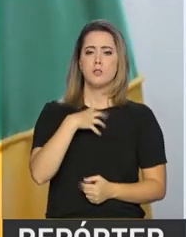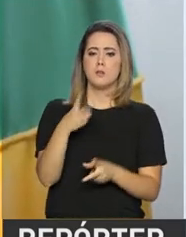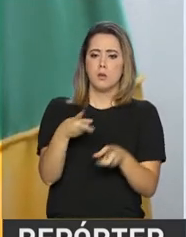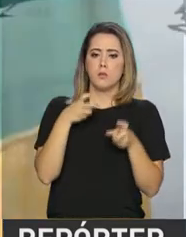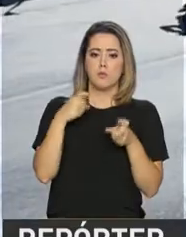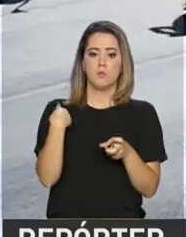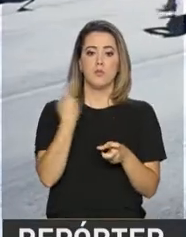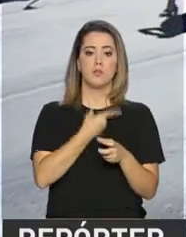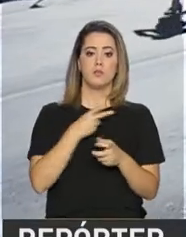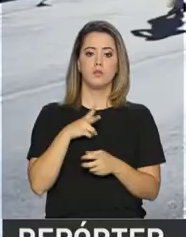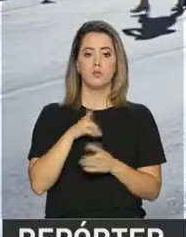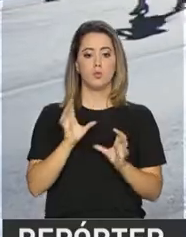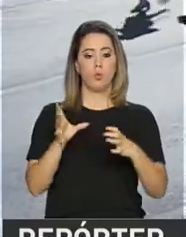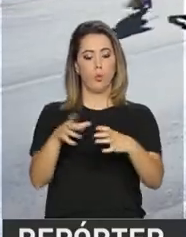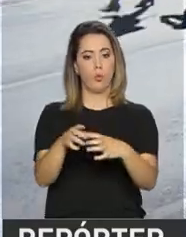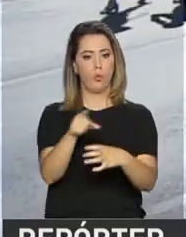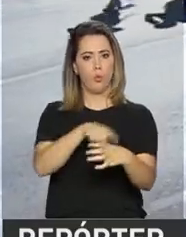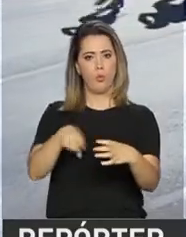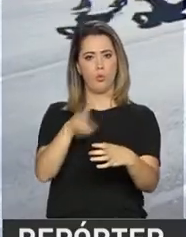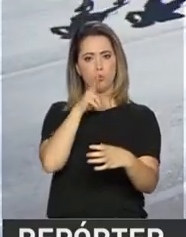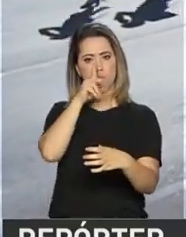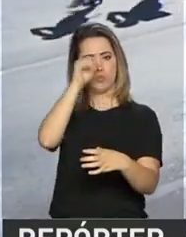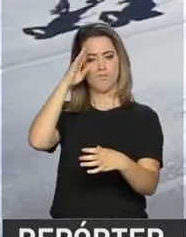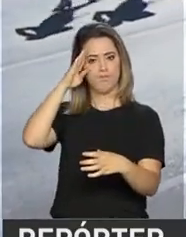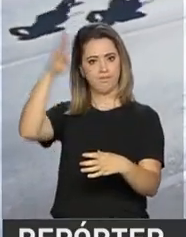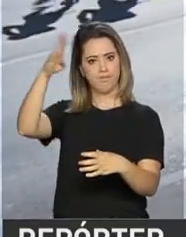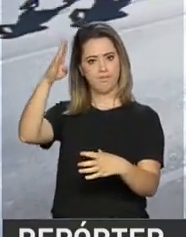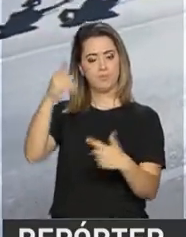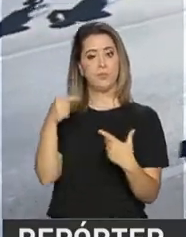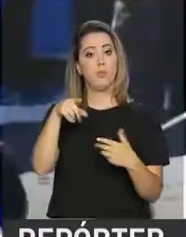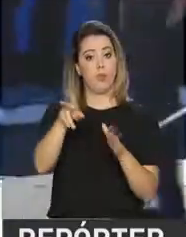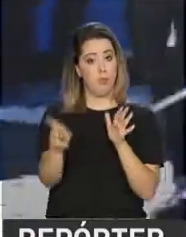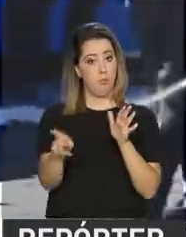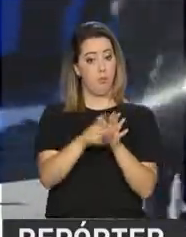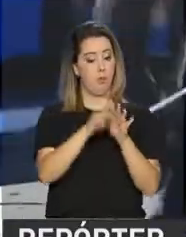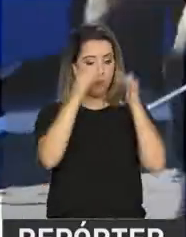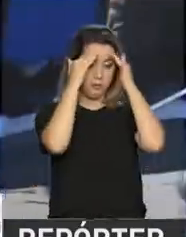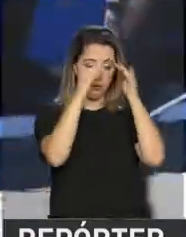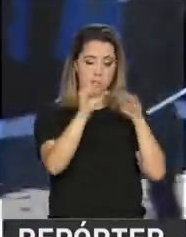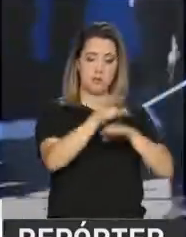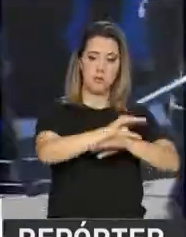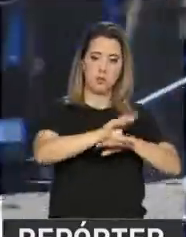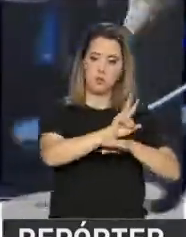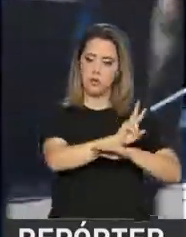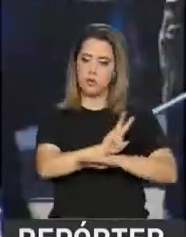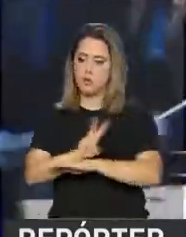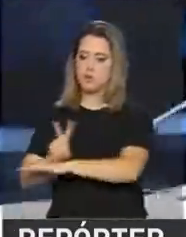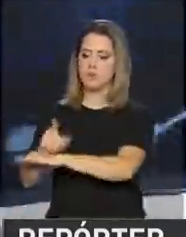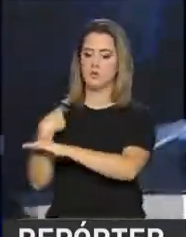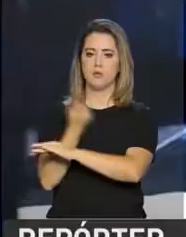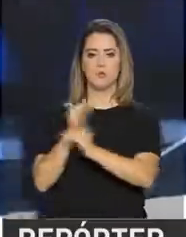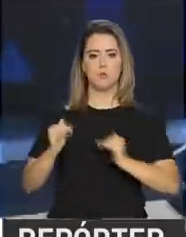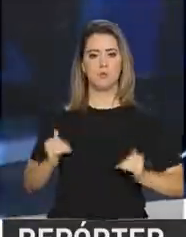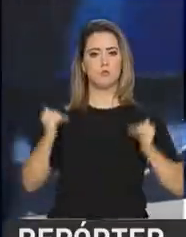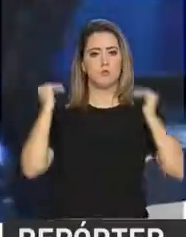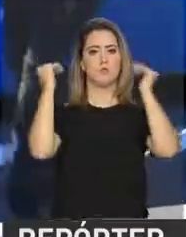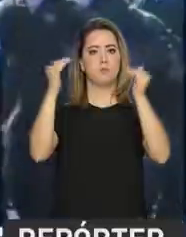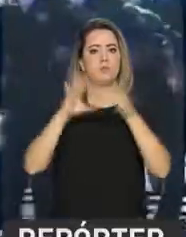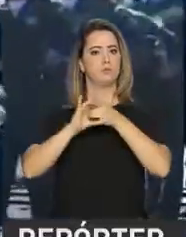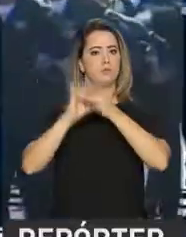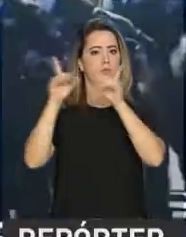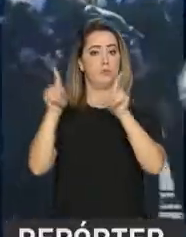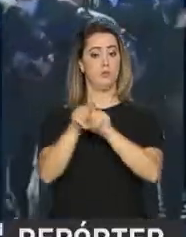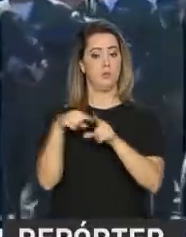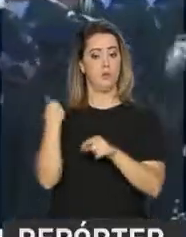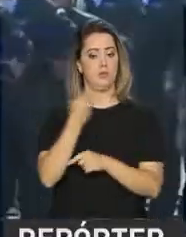contar com as nossas forças armadas que tem o papel constitucional da defesa da nossa soberania dos nossos